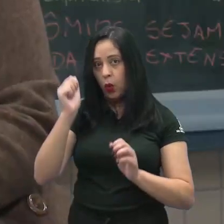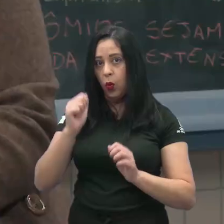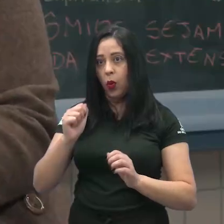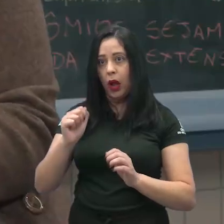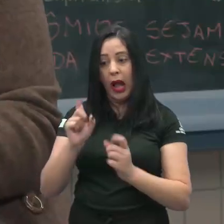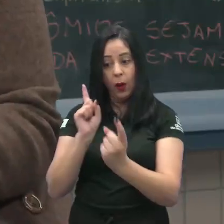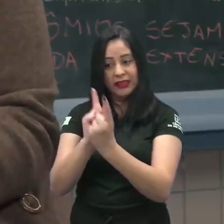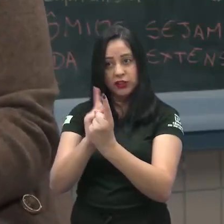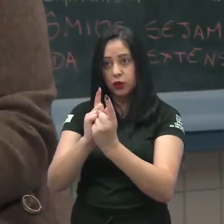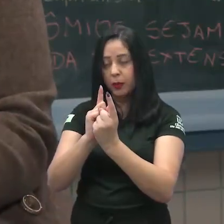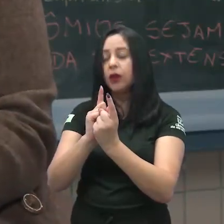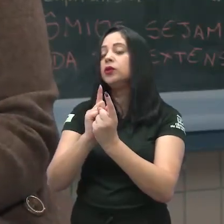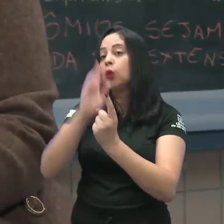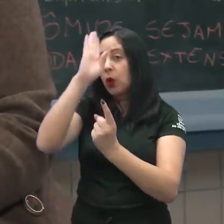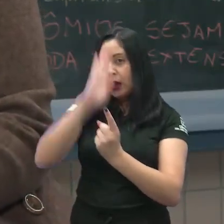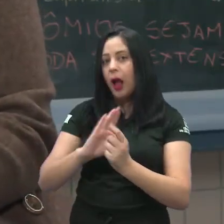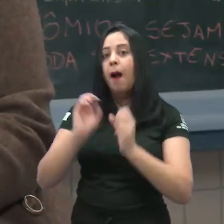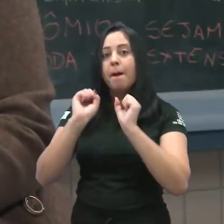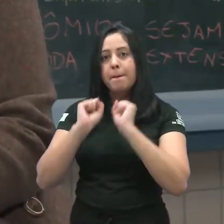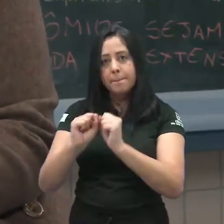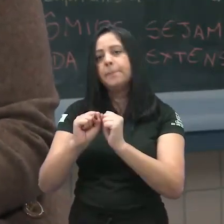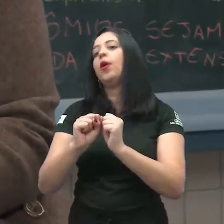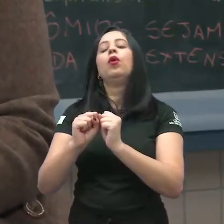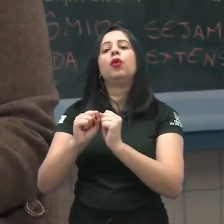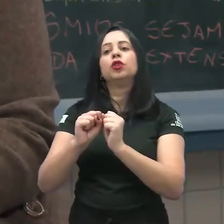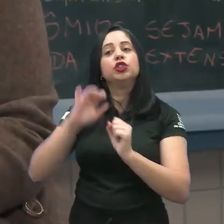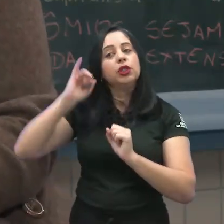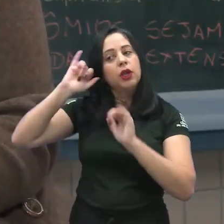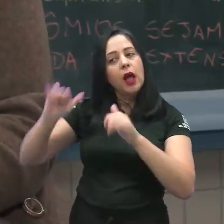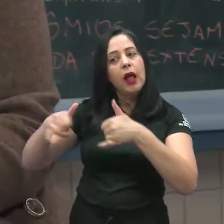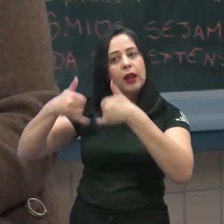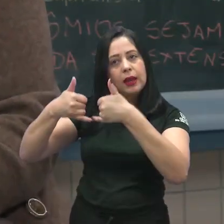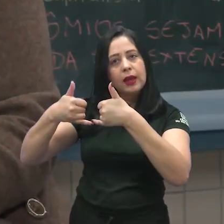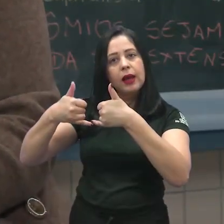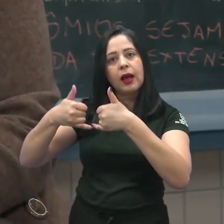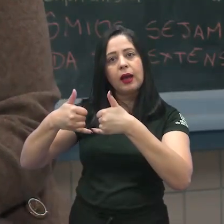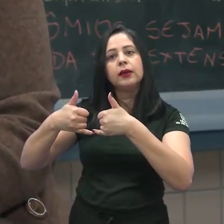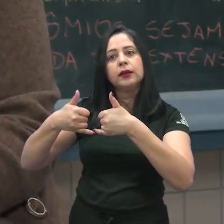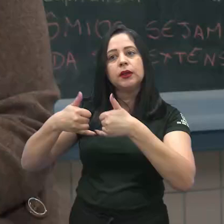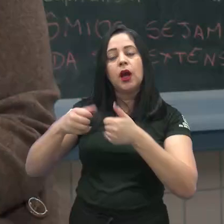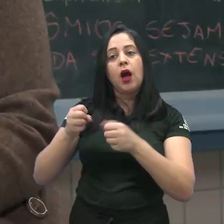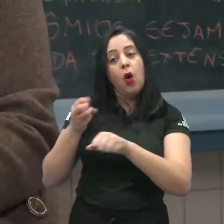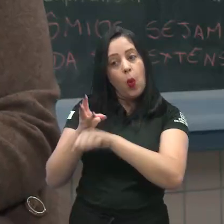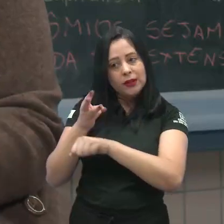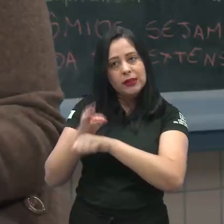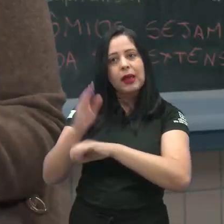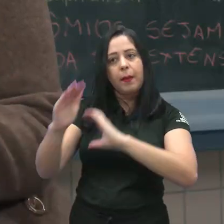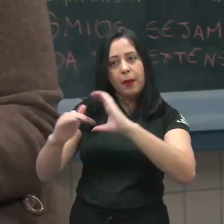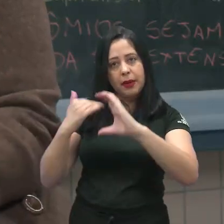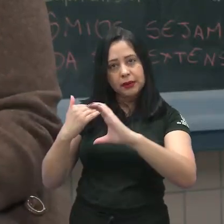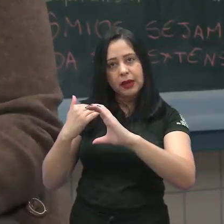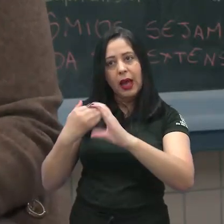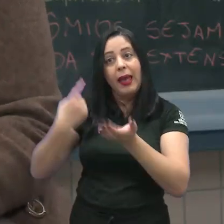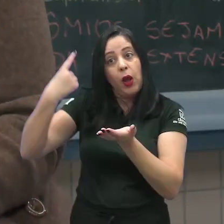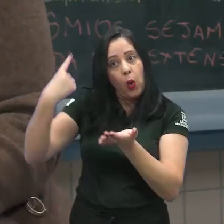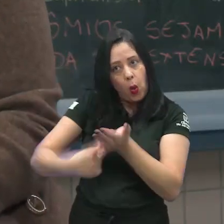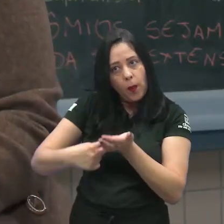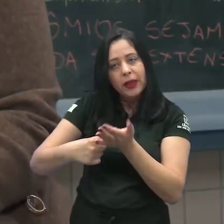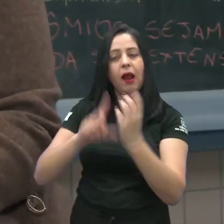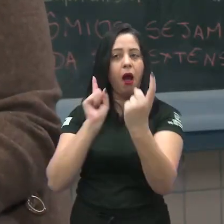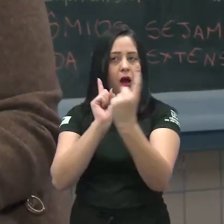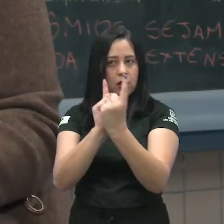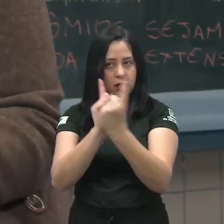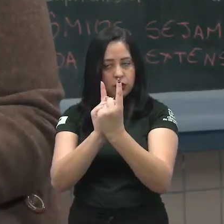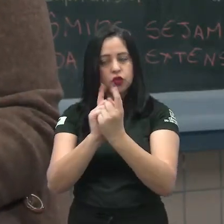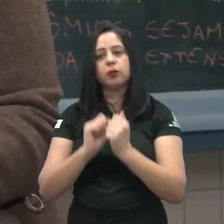A pessoa ela pode entrar em contato com o CEPA por telefone ou pelo WhatsApp, né? Para fazer um agendamento.